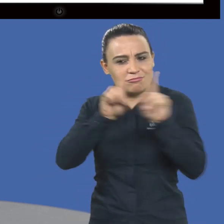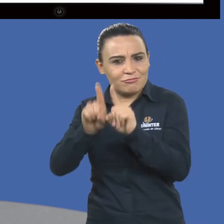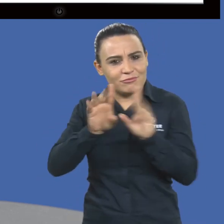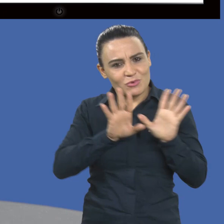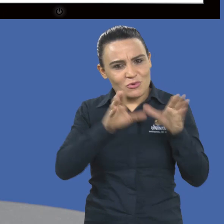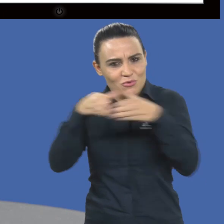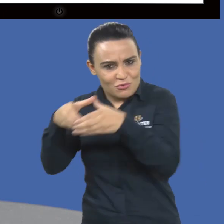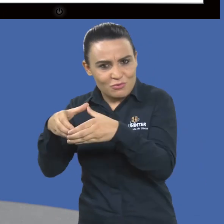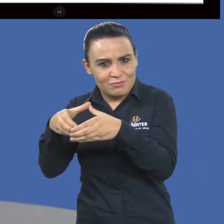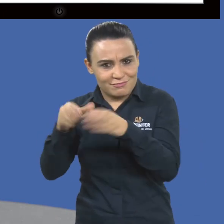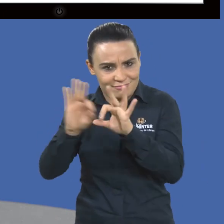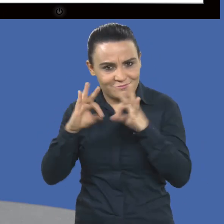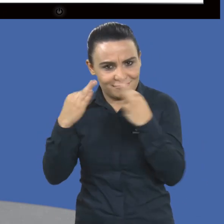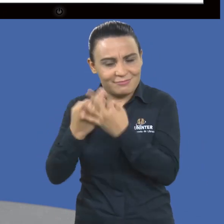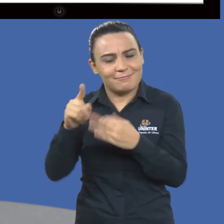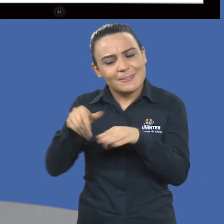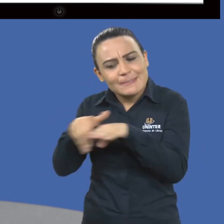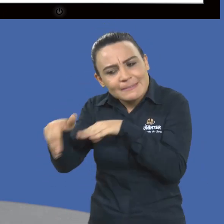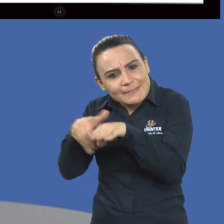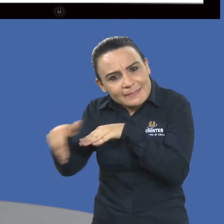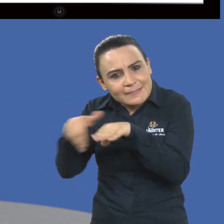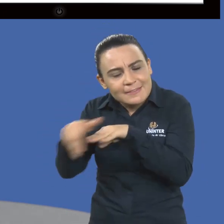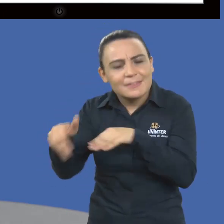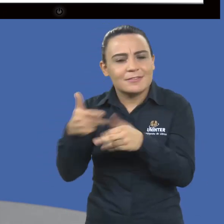esse trabalho é essencial.